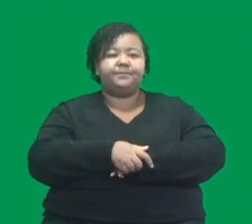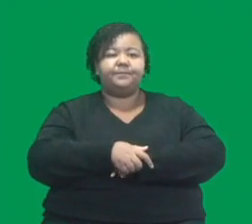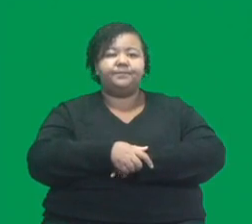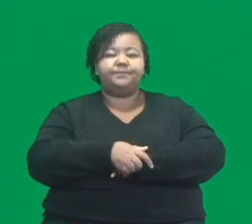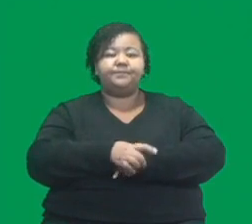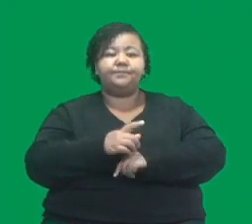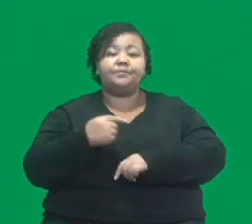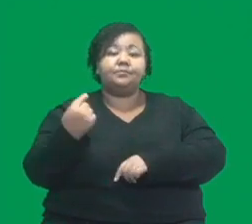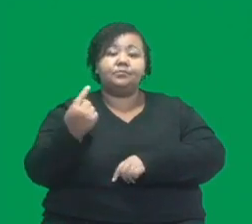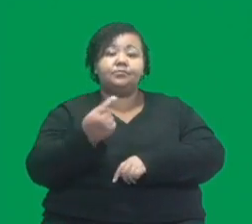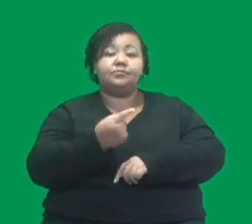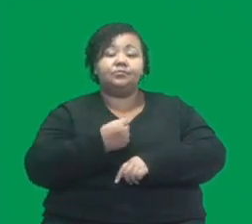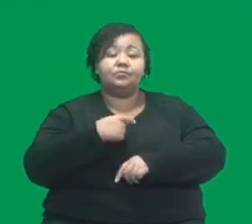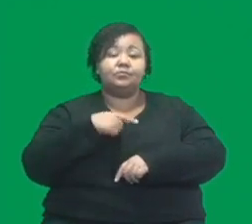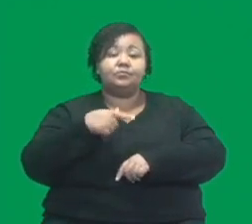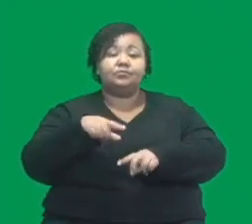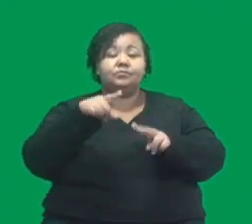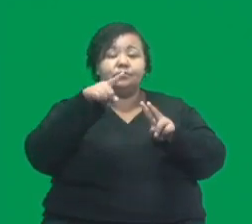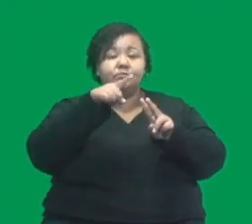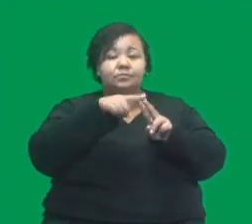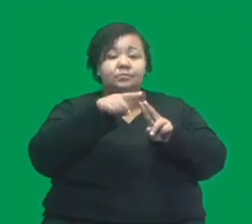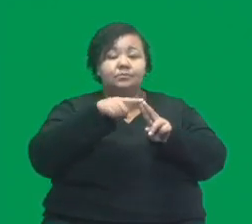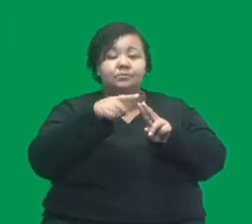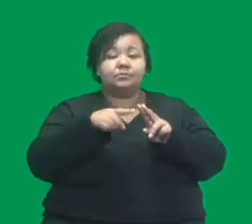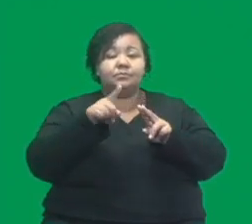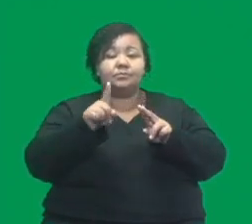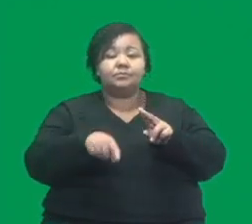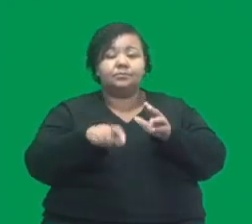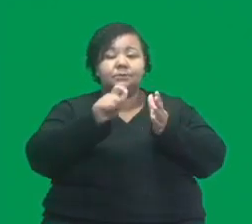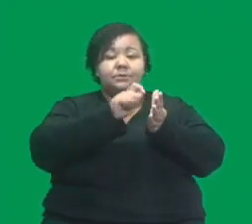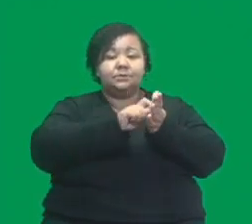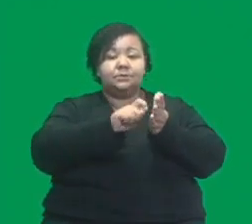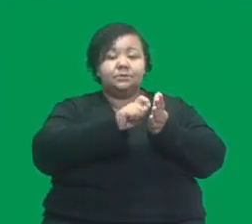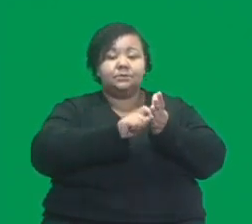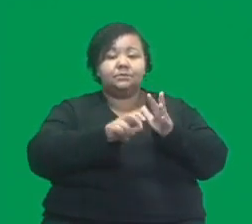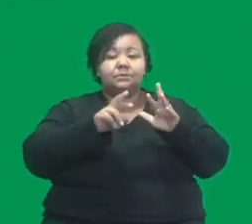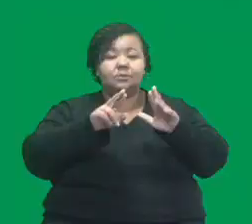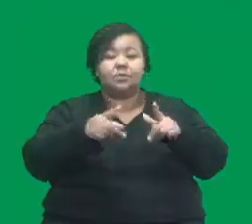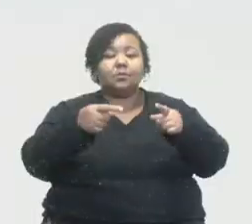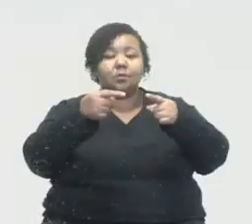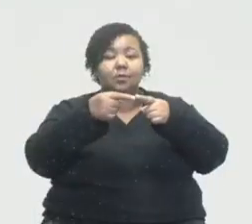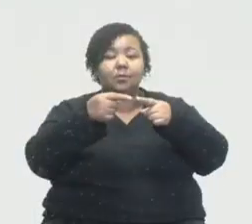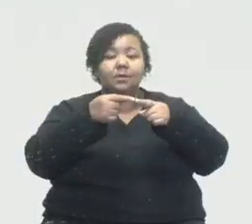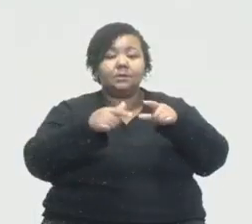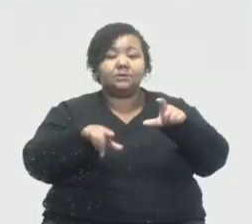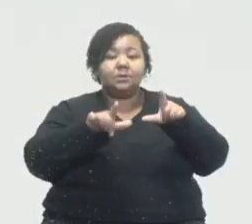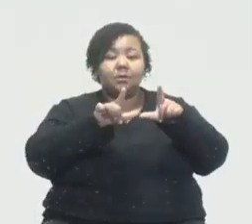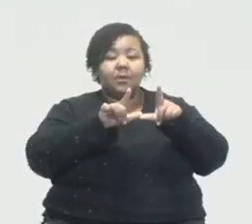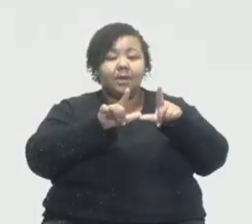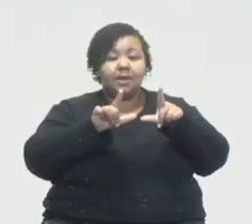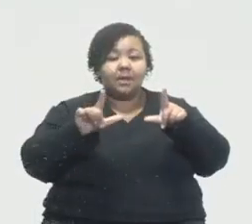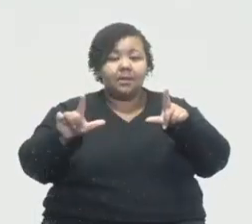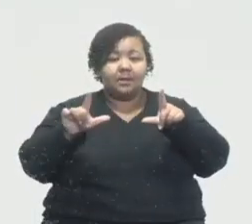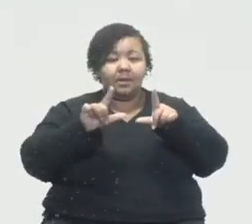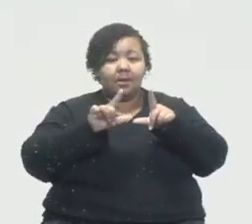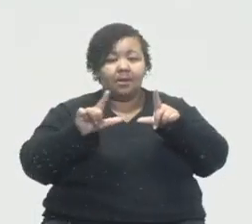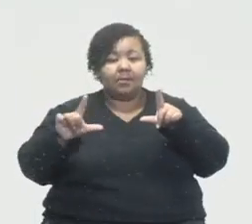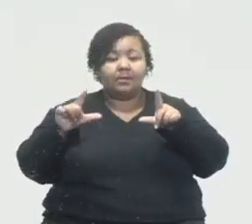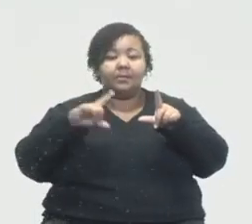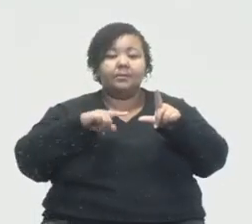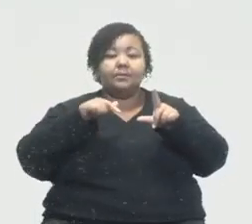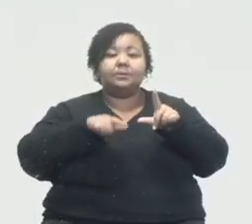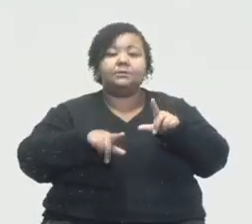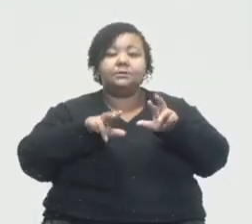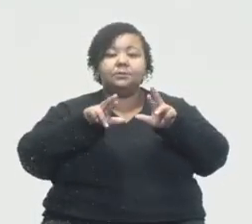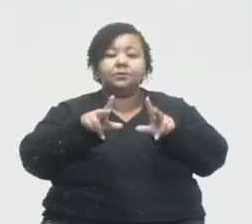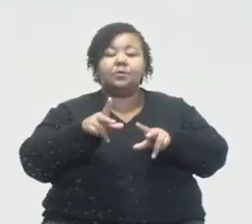temos aqui nossos vetores e vamos escrevê-los como combinação linear. Nós temos aqui, como eu